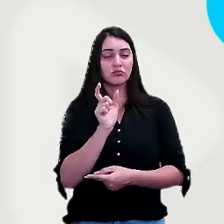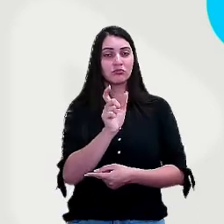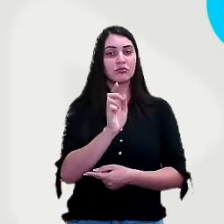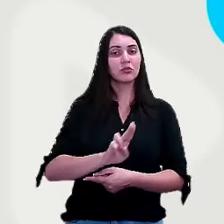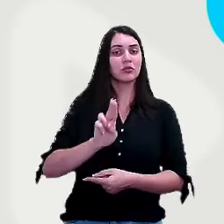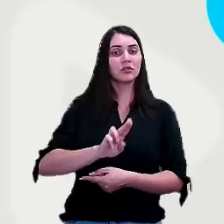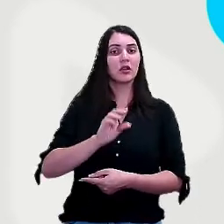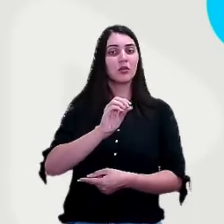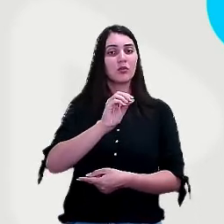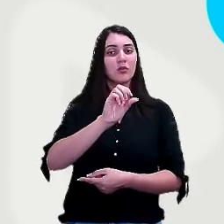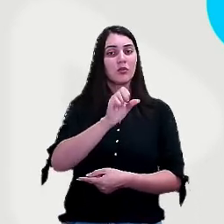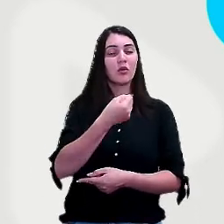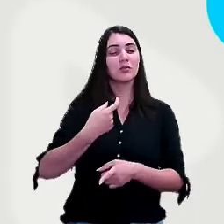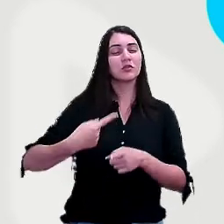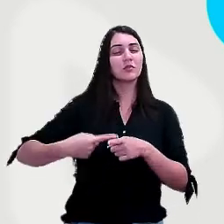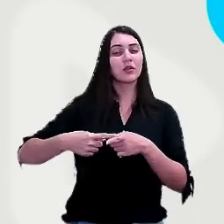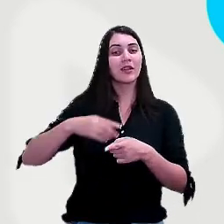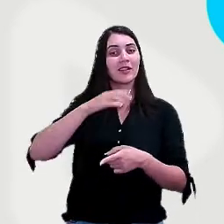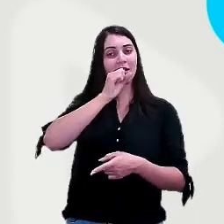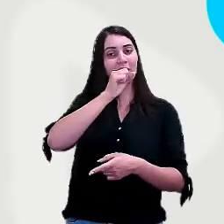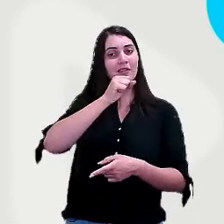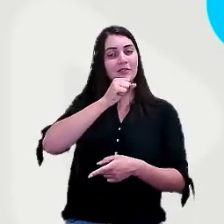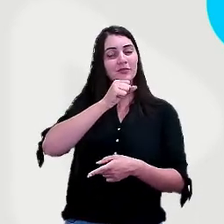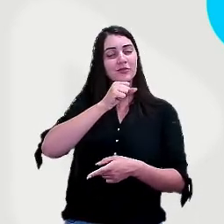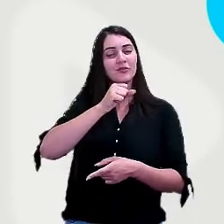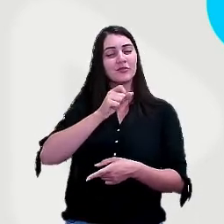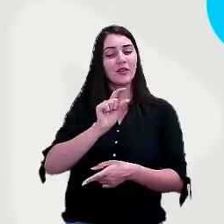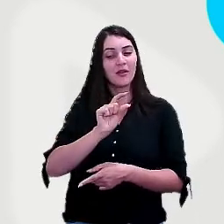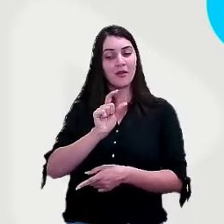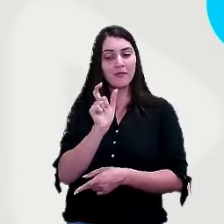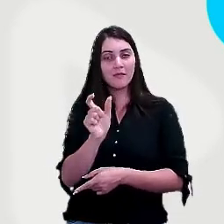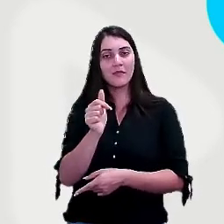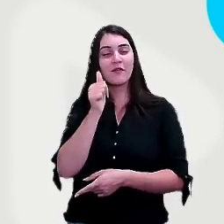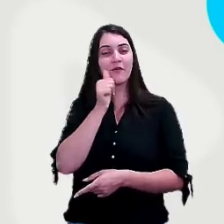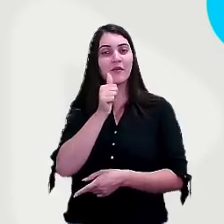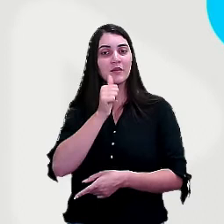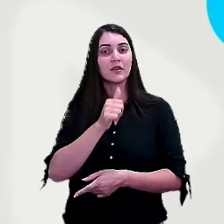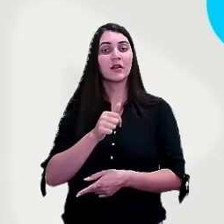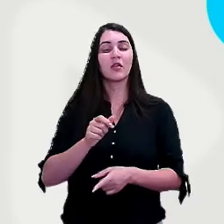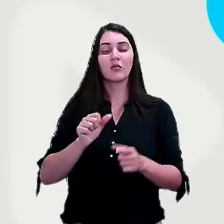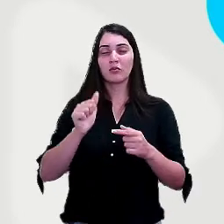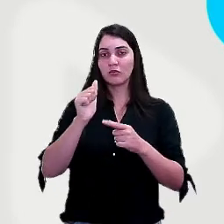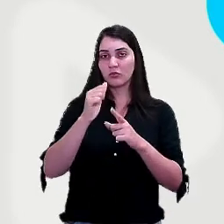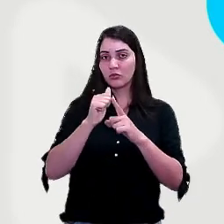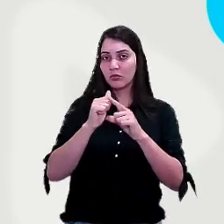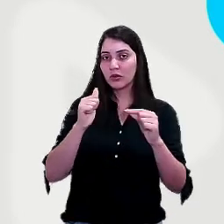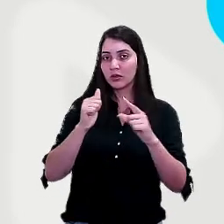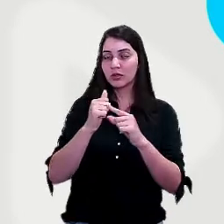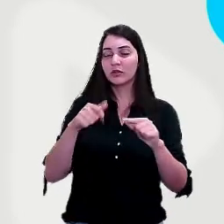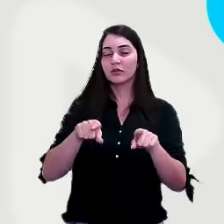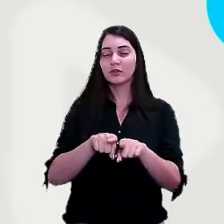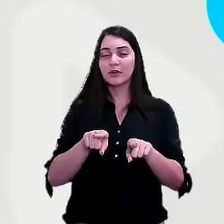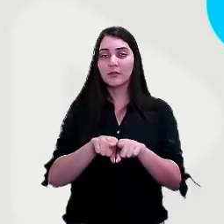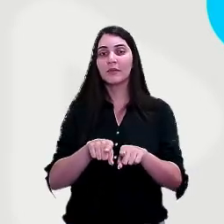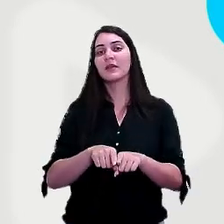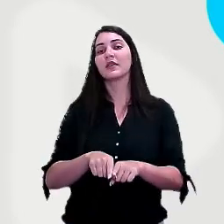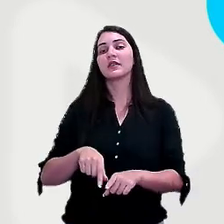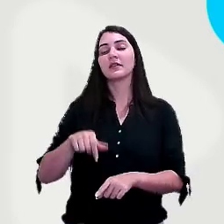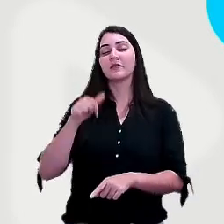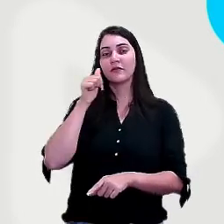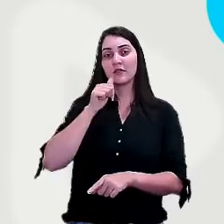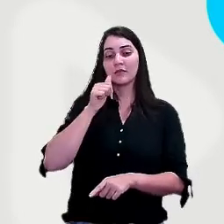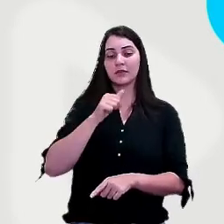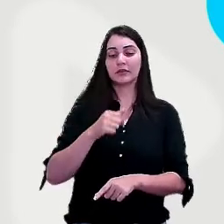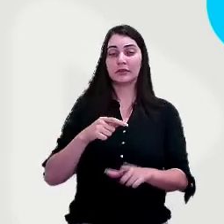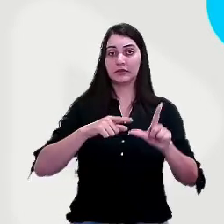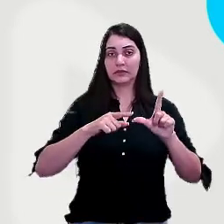laranja é feminino, então o artigo também tem que estar no feminino. Temos aí na letra B, sol está